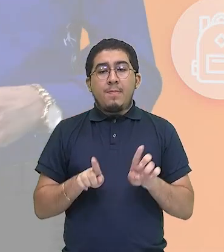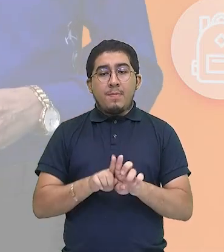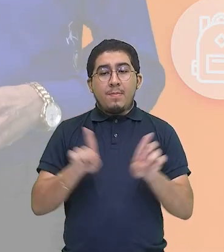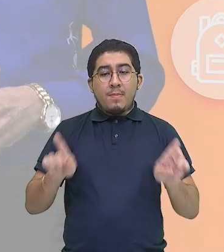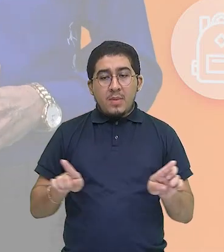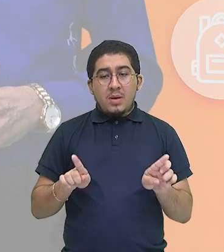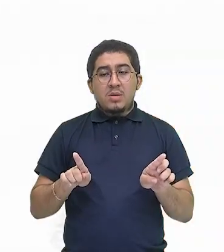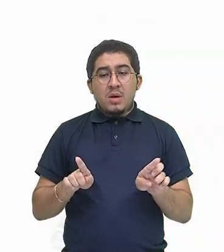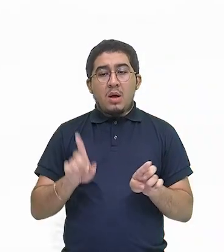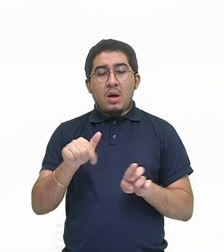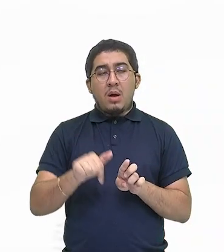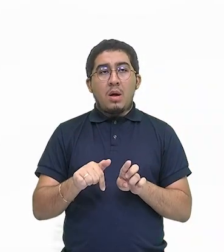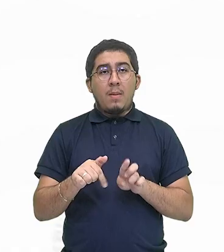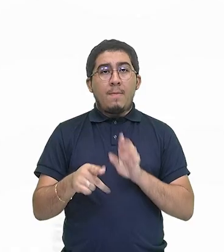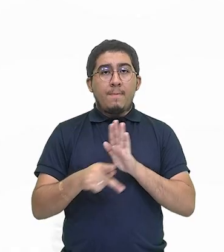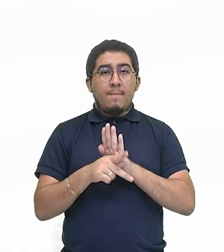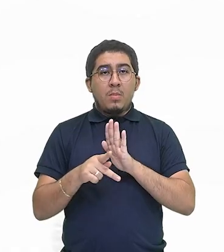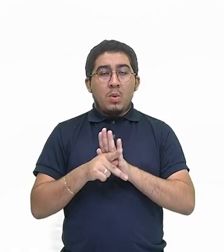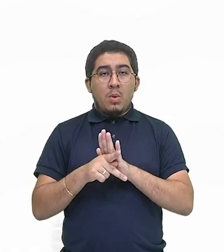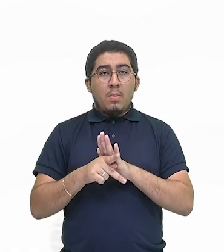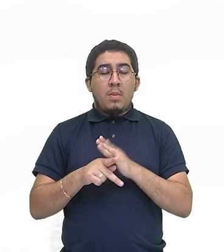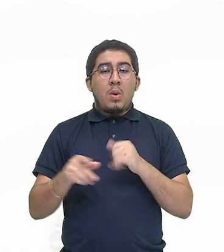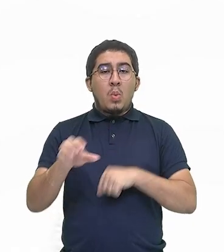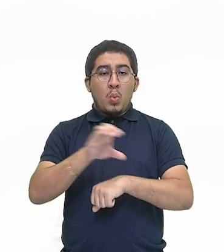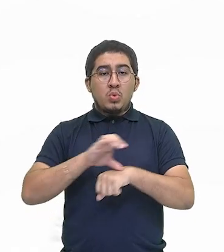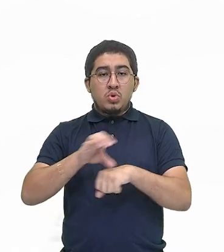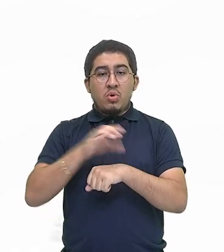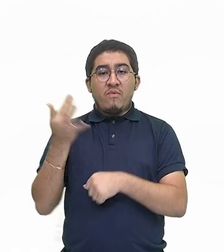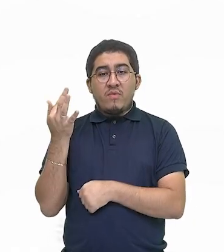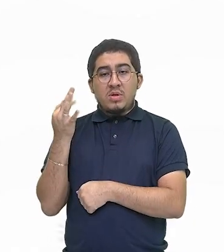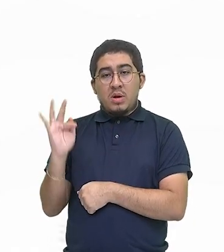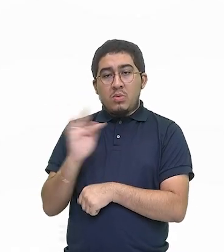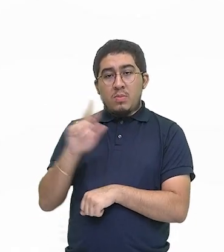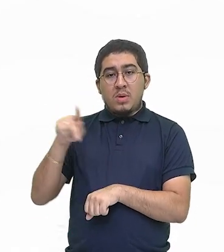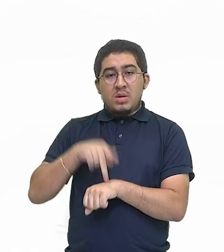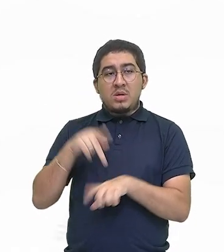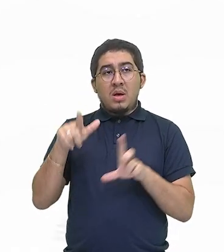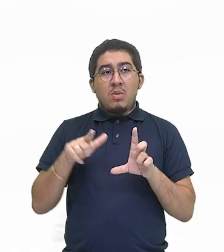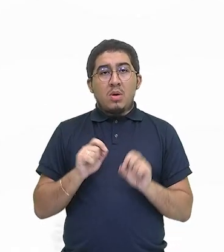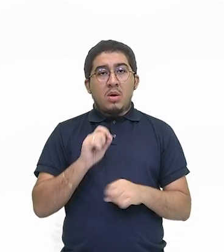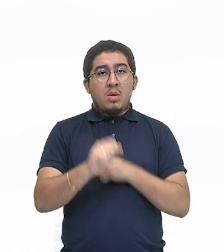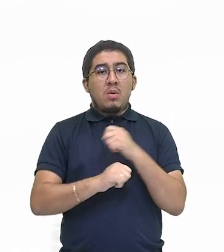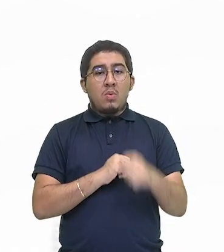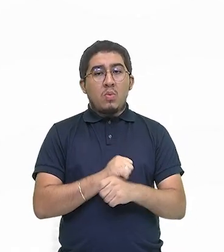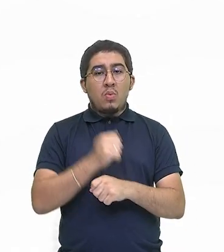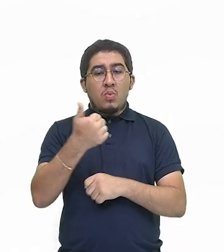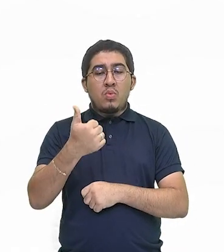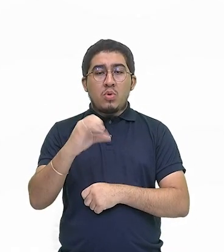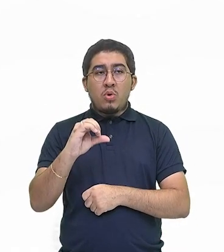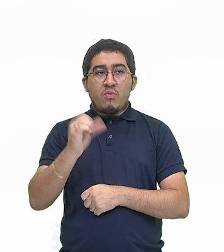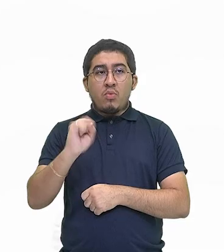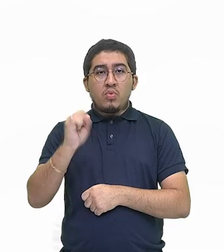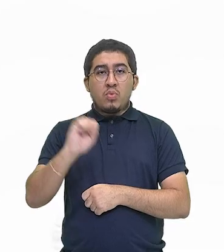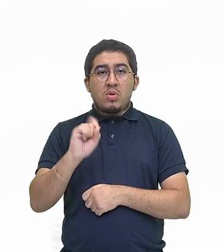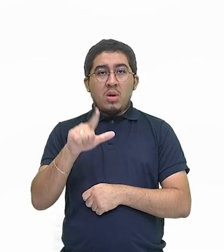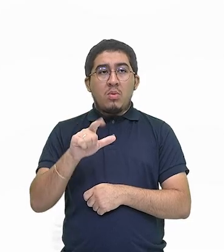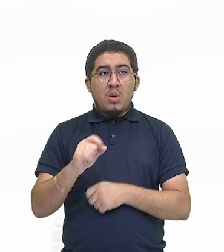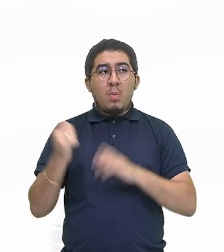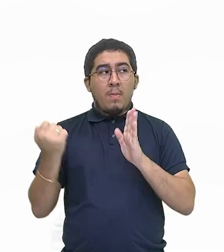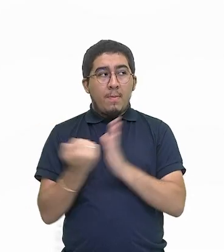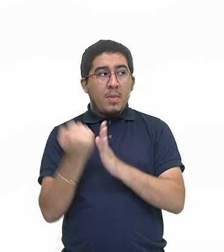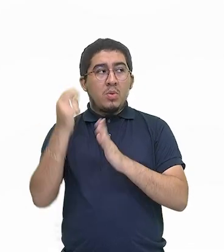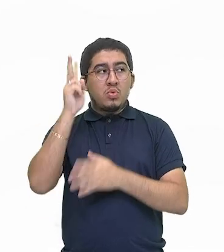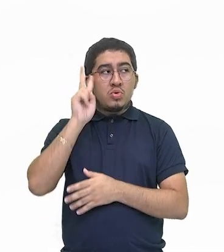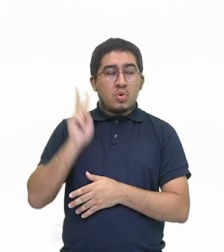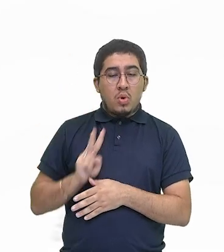Constituição Federal do nosso país, que é a de 1988, é um marco